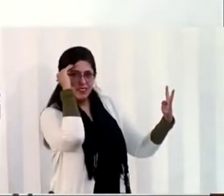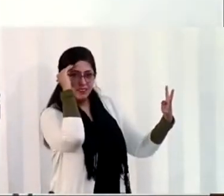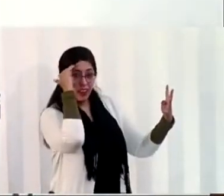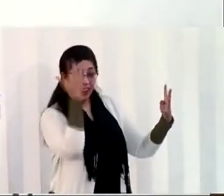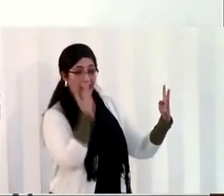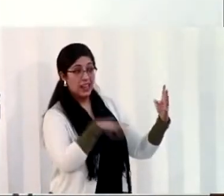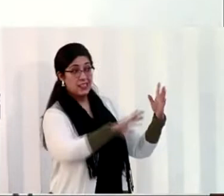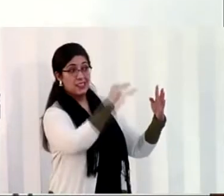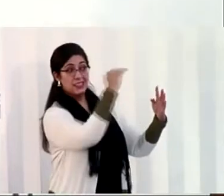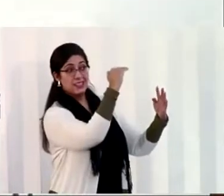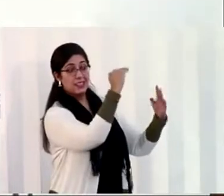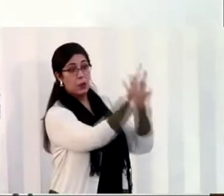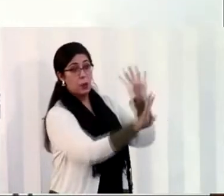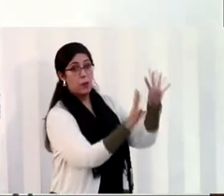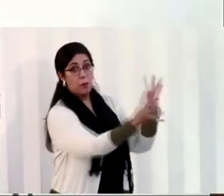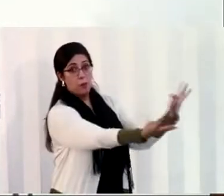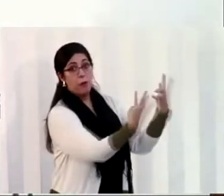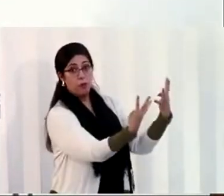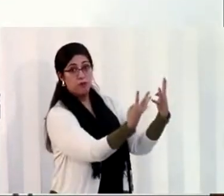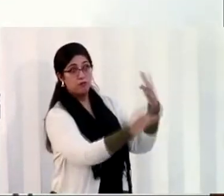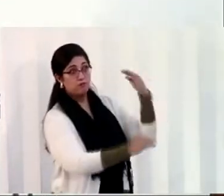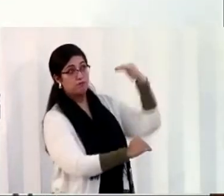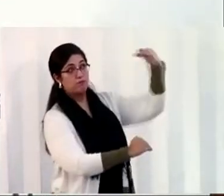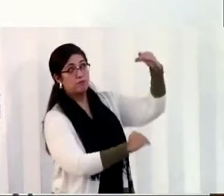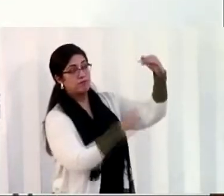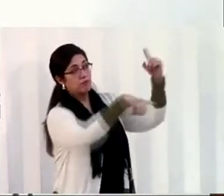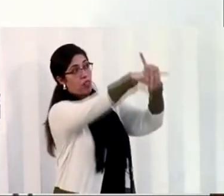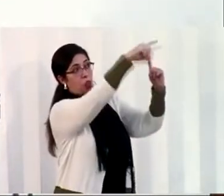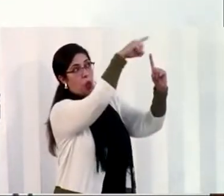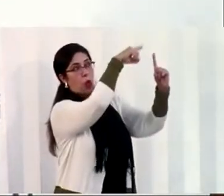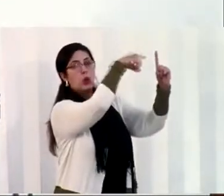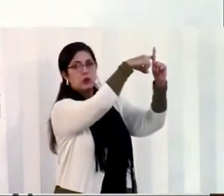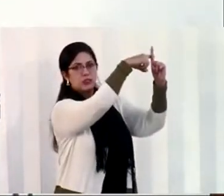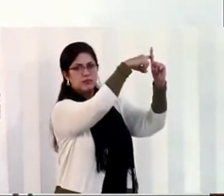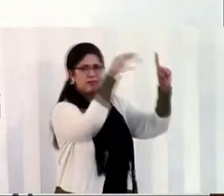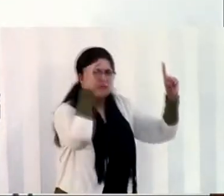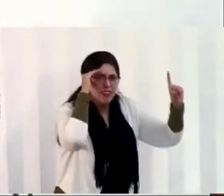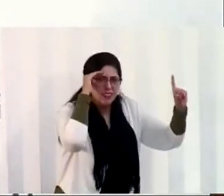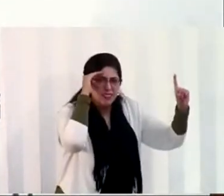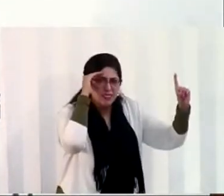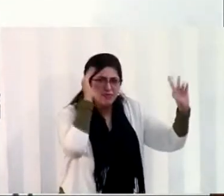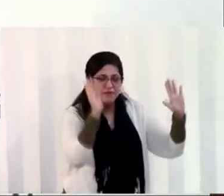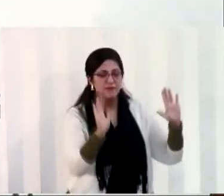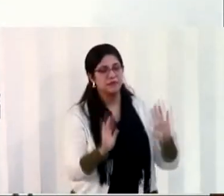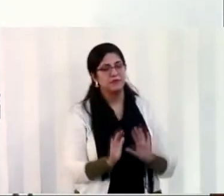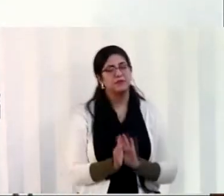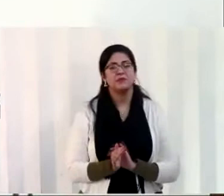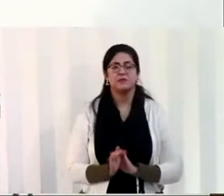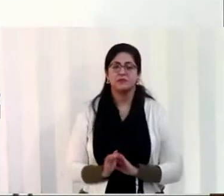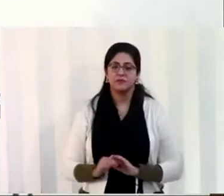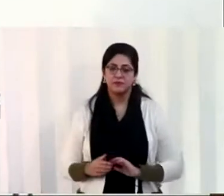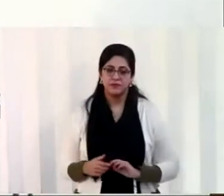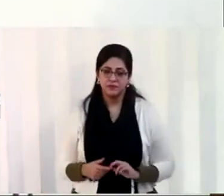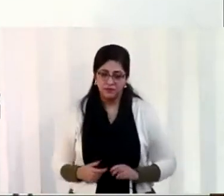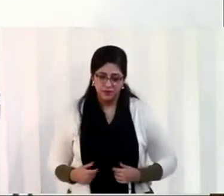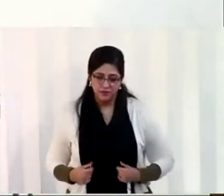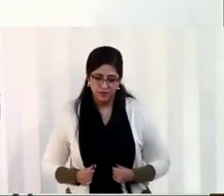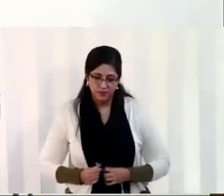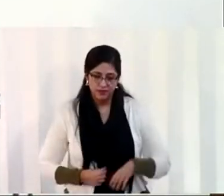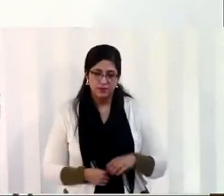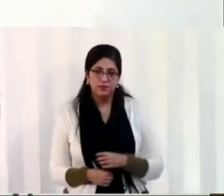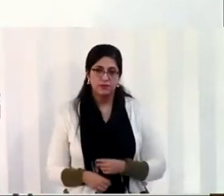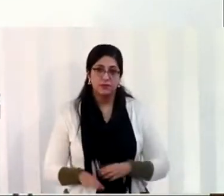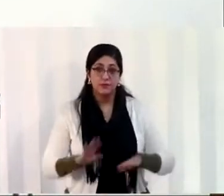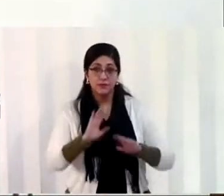multidão, muitas pessoas, muitas cabecinhas. Acima dessas pessoas, a cruz de Cristo. Acima